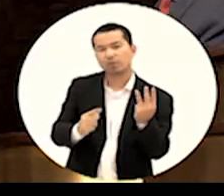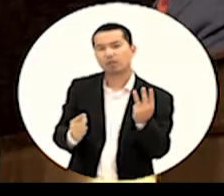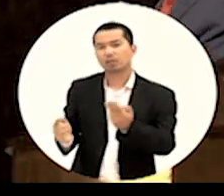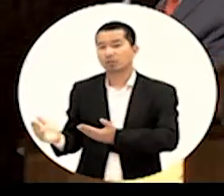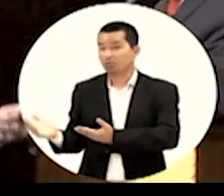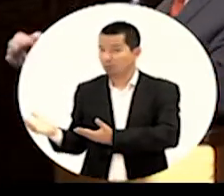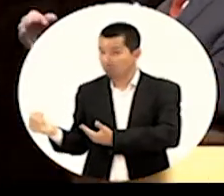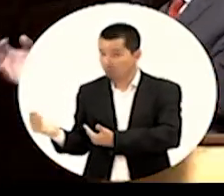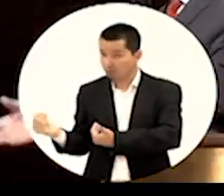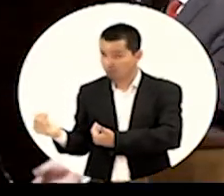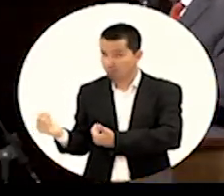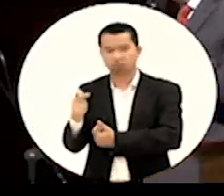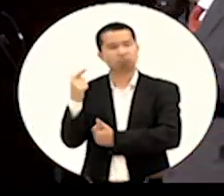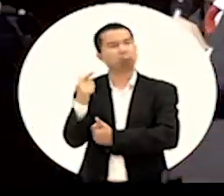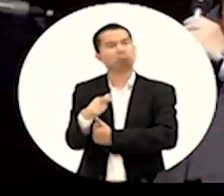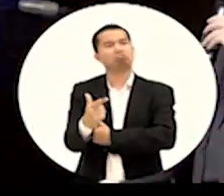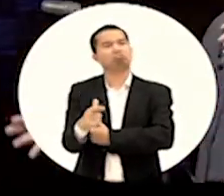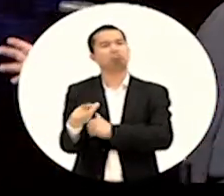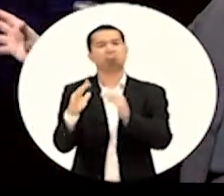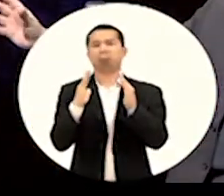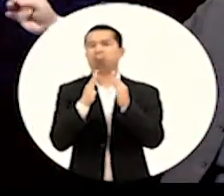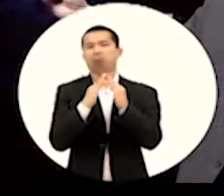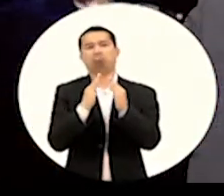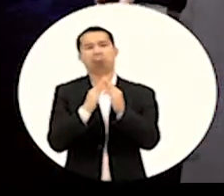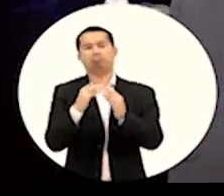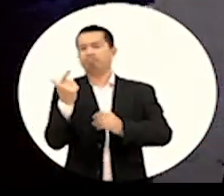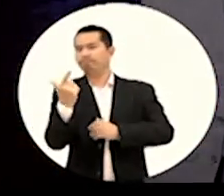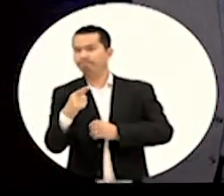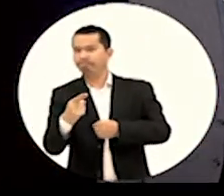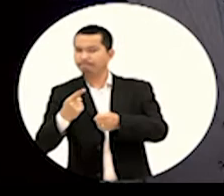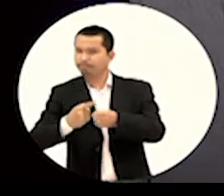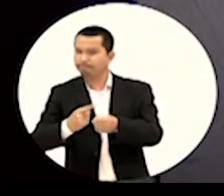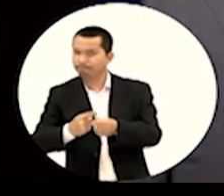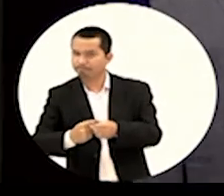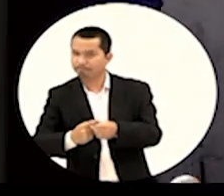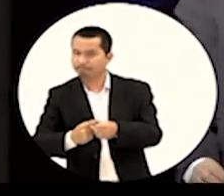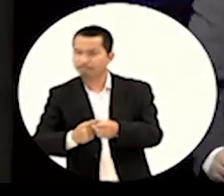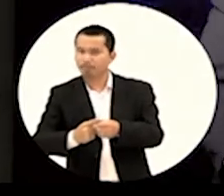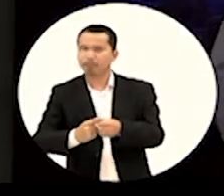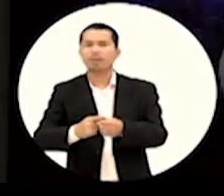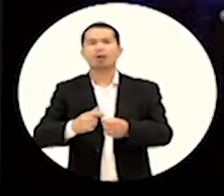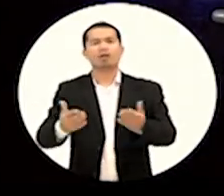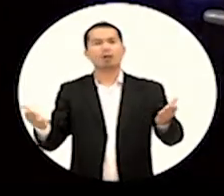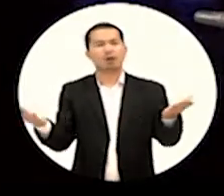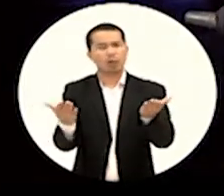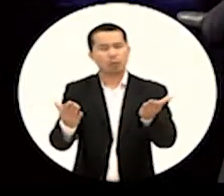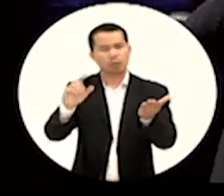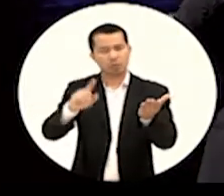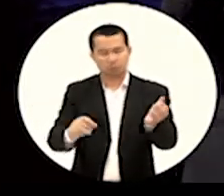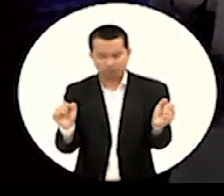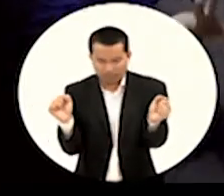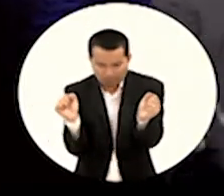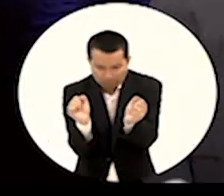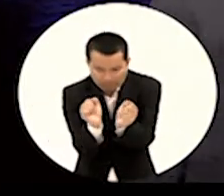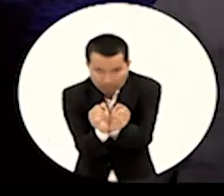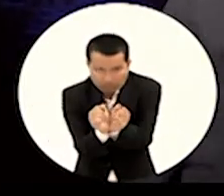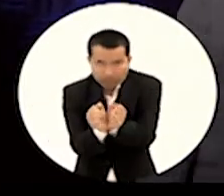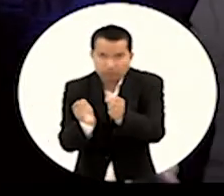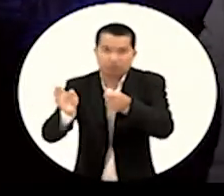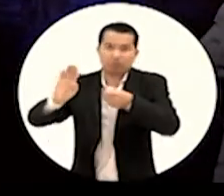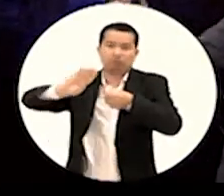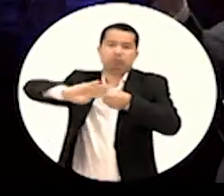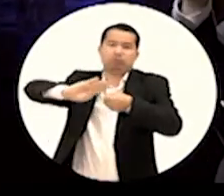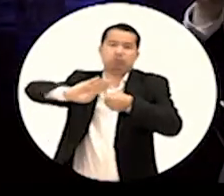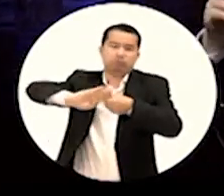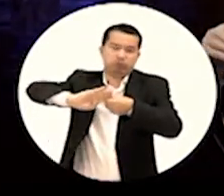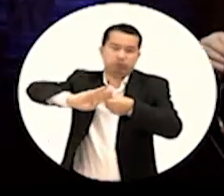jovens desterrados, que foram arrancados da sua terra, que foram levados para a capital do império, que